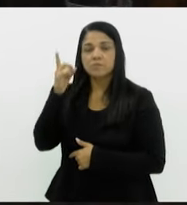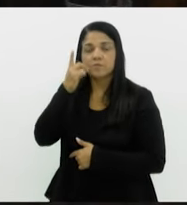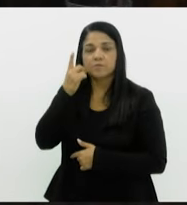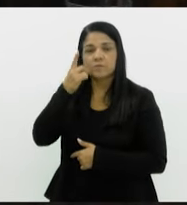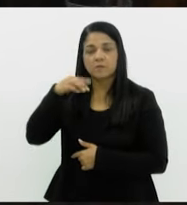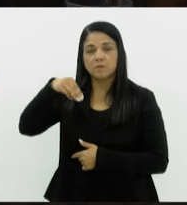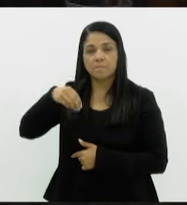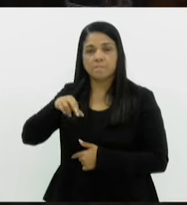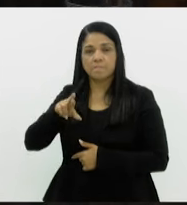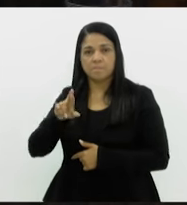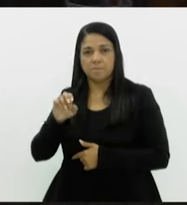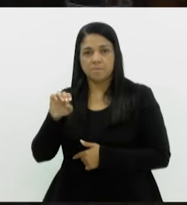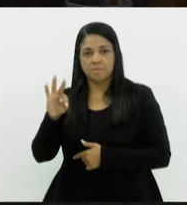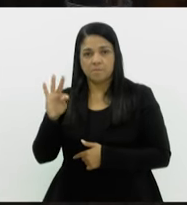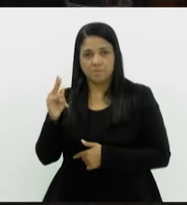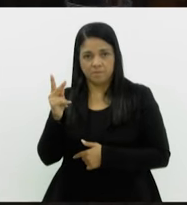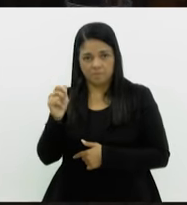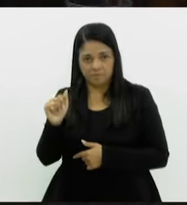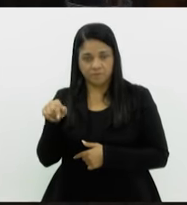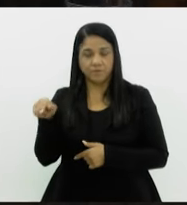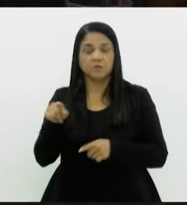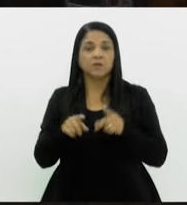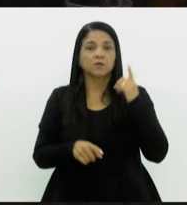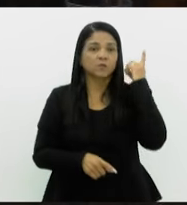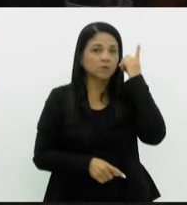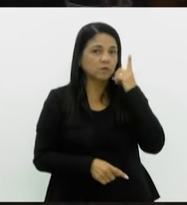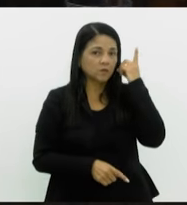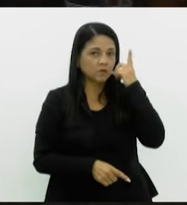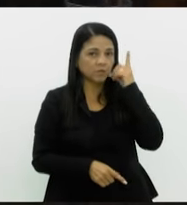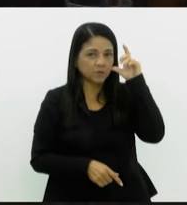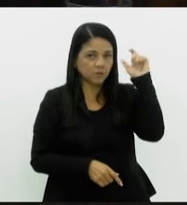e o deputado